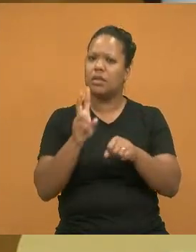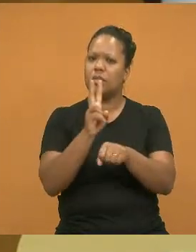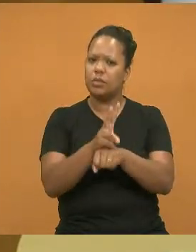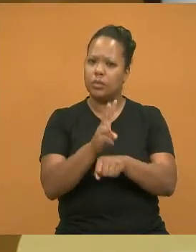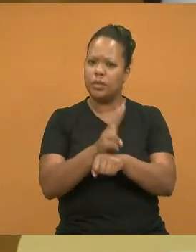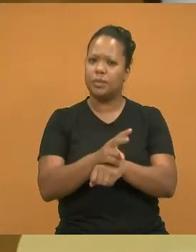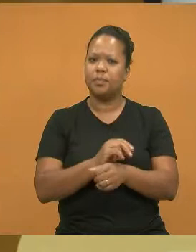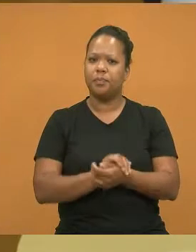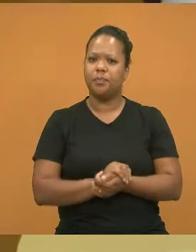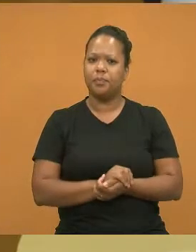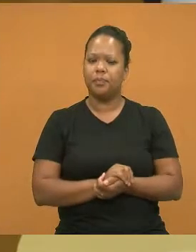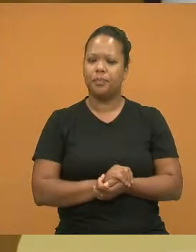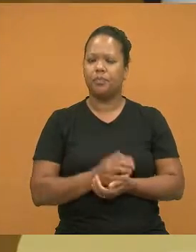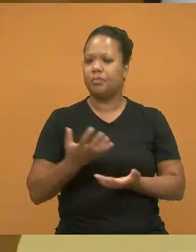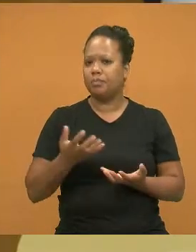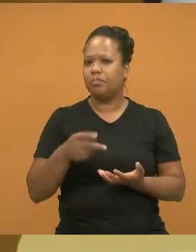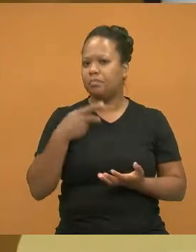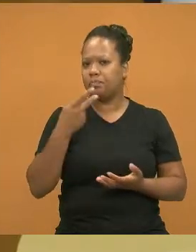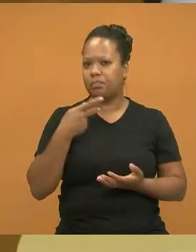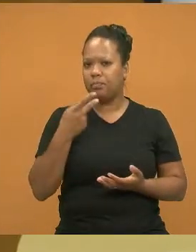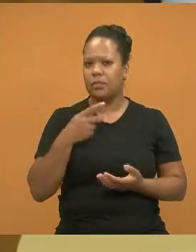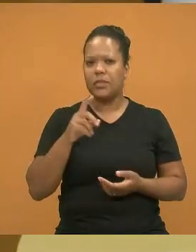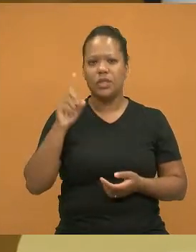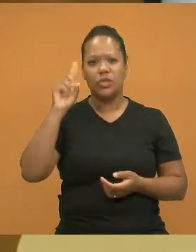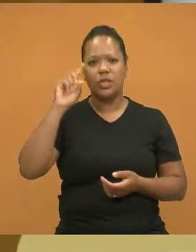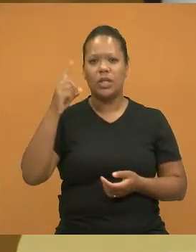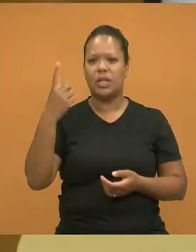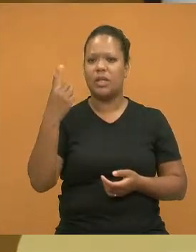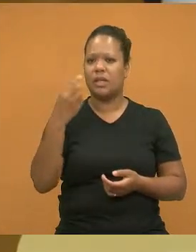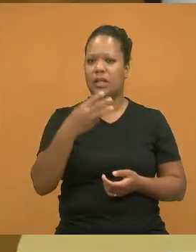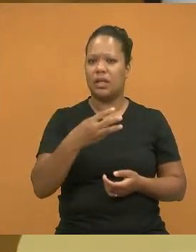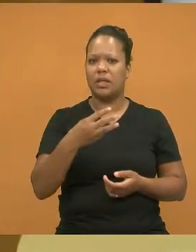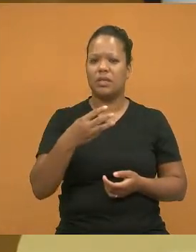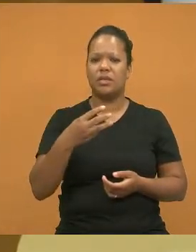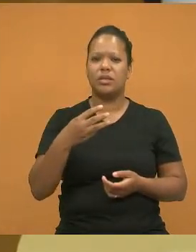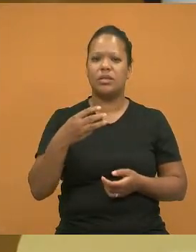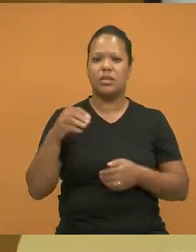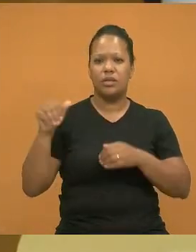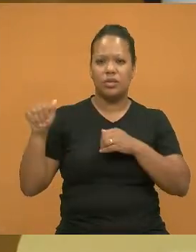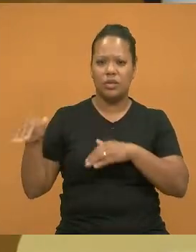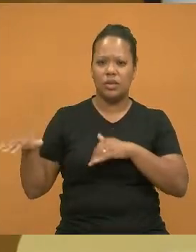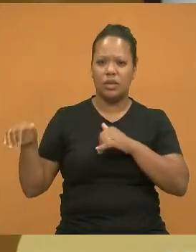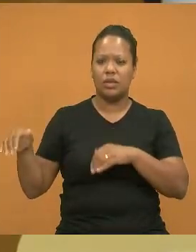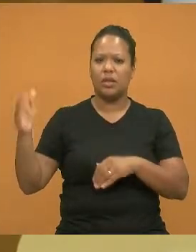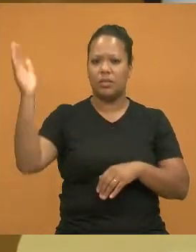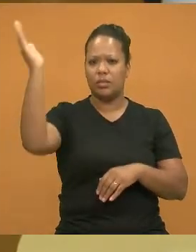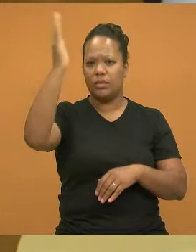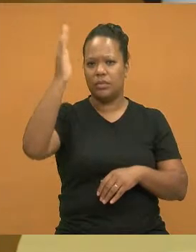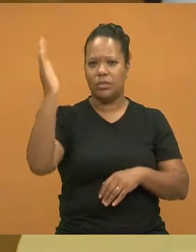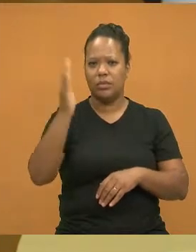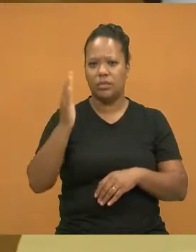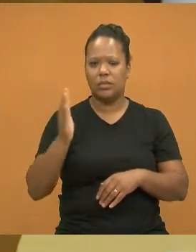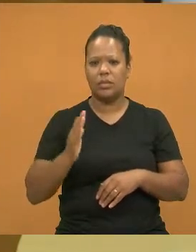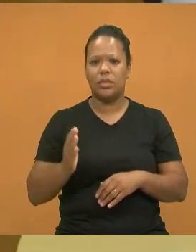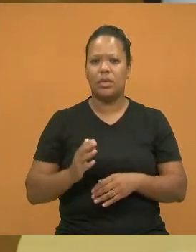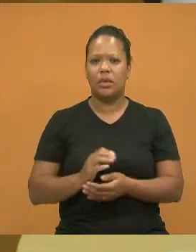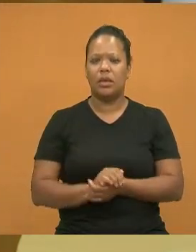gostaria de falar que todo dia 13 de setembro, a nível nacional, já é